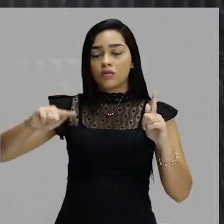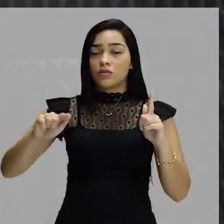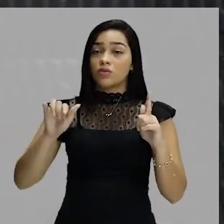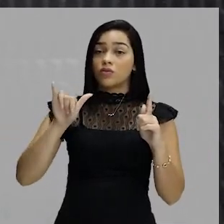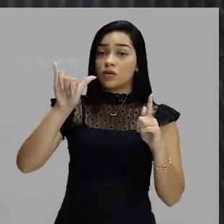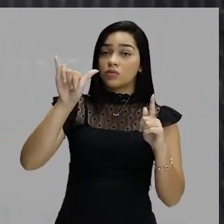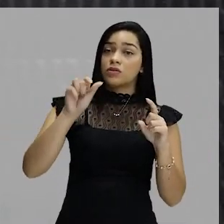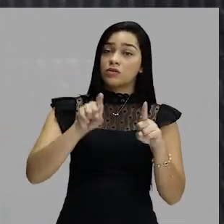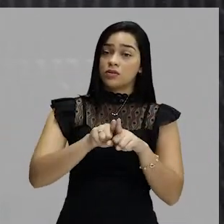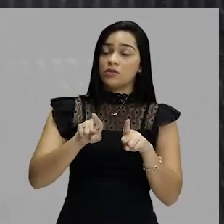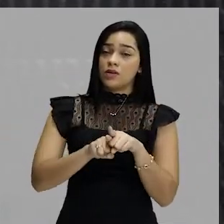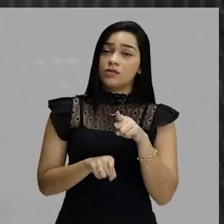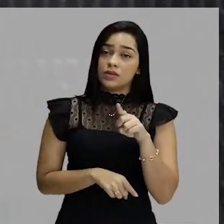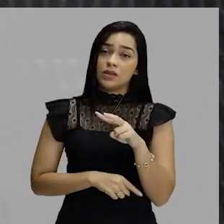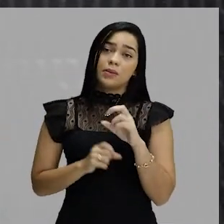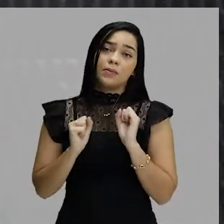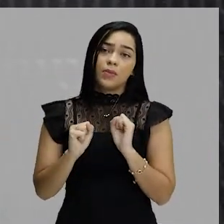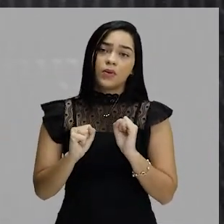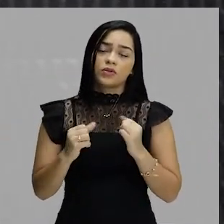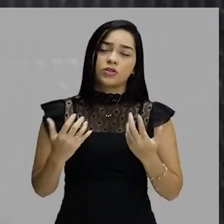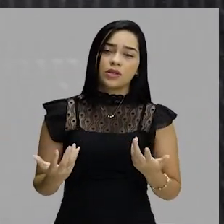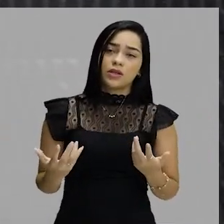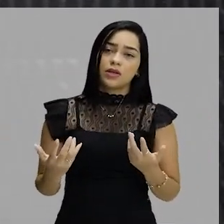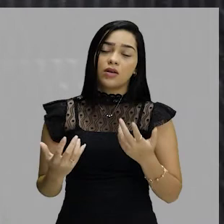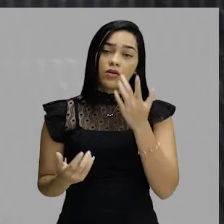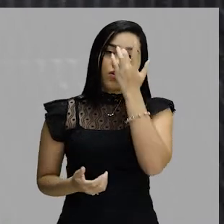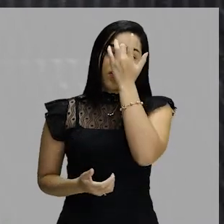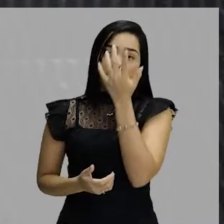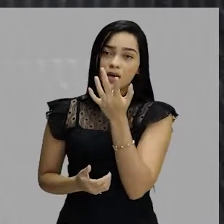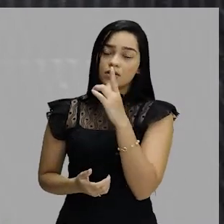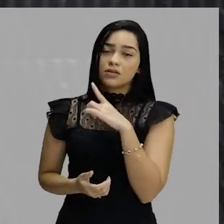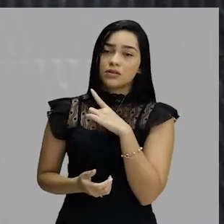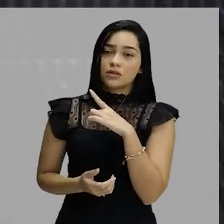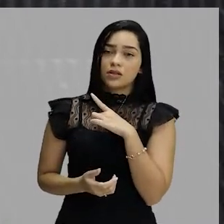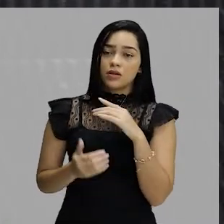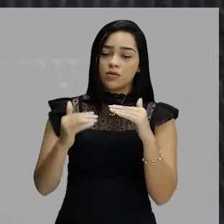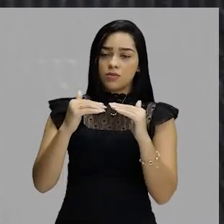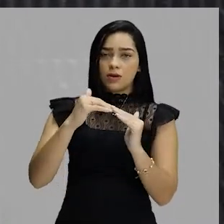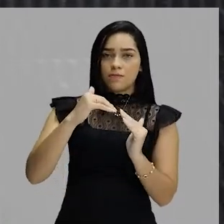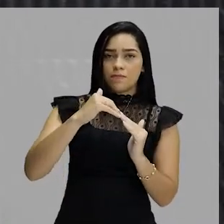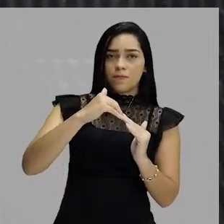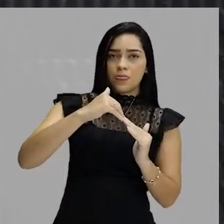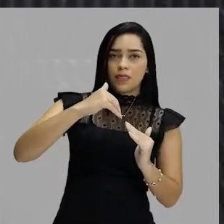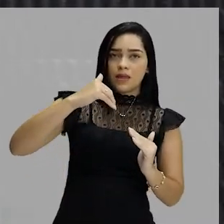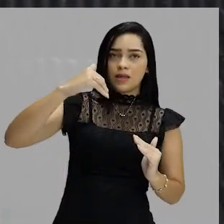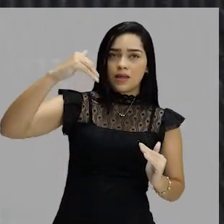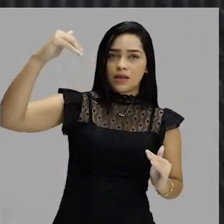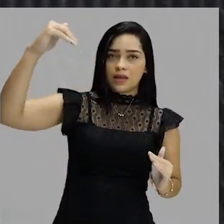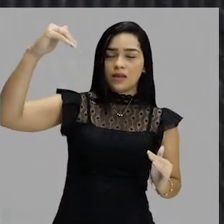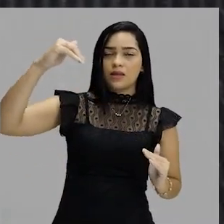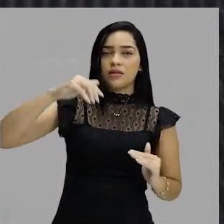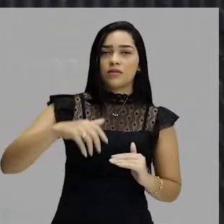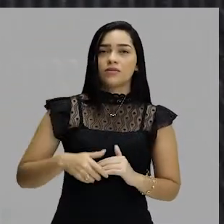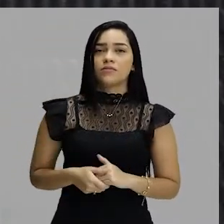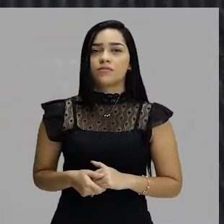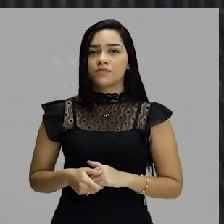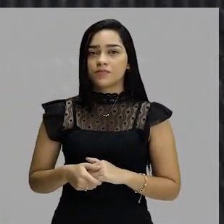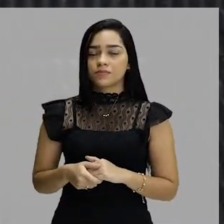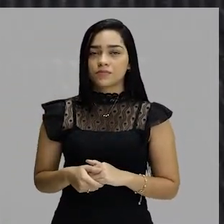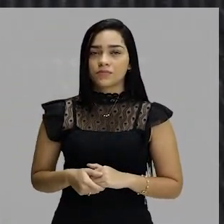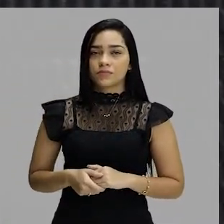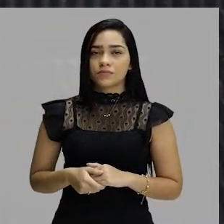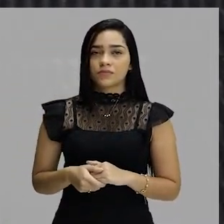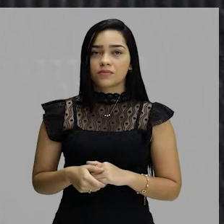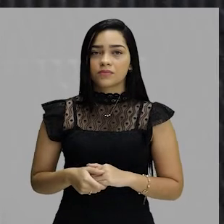y. E aí você pode, com facilidade, passar aqui uma reta, né? E vai por esses 2 pontos